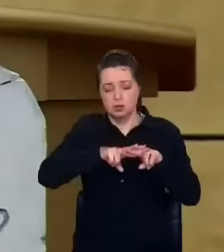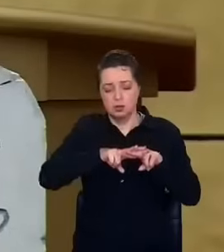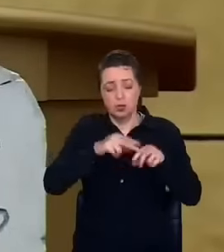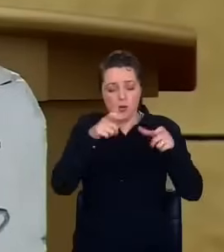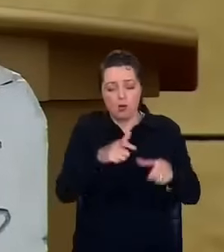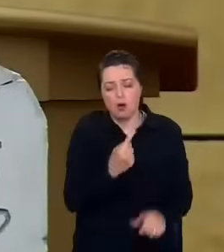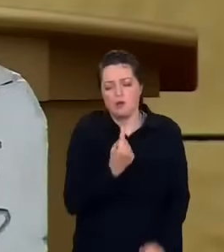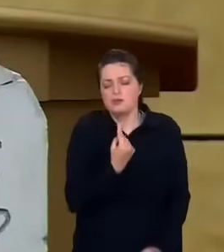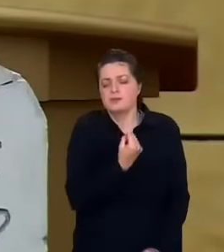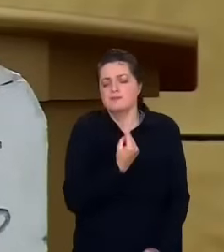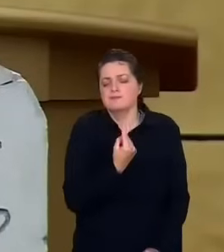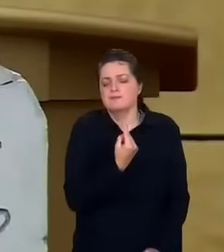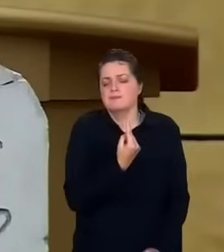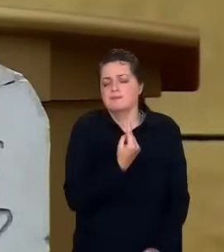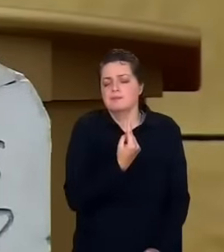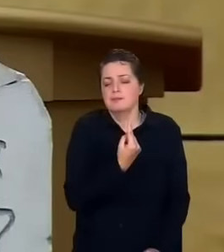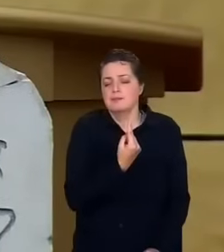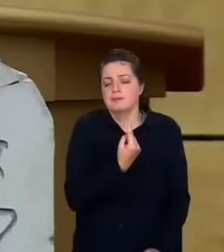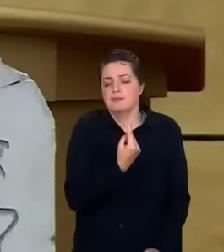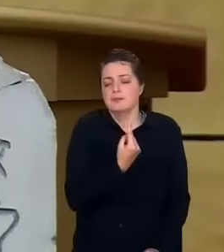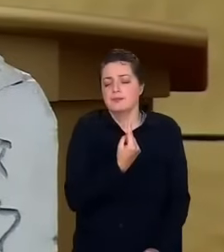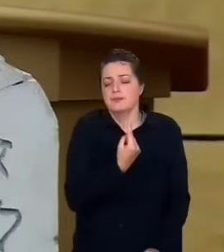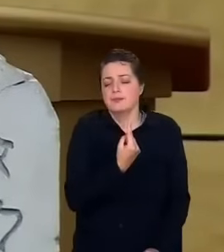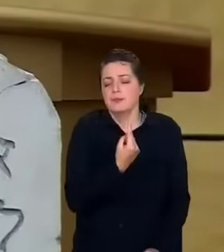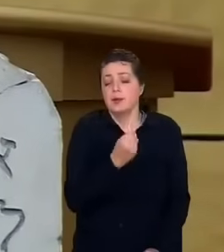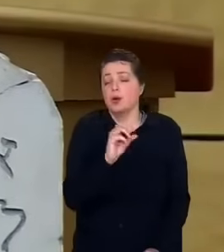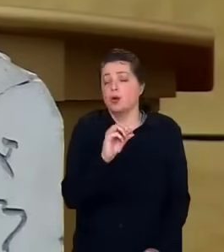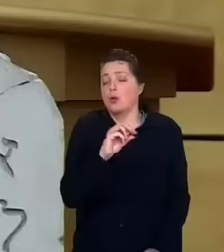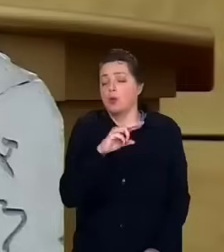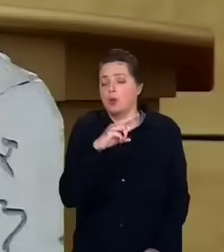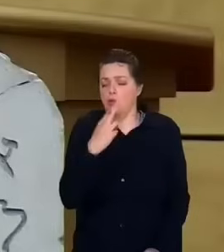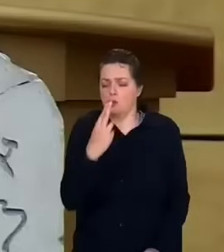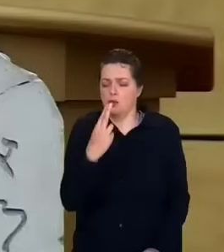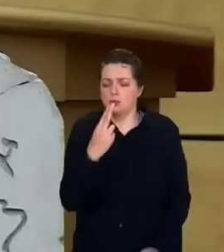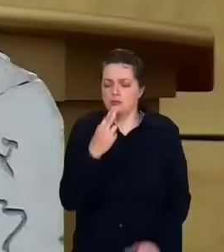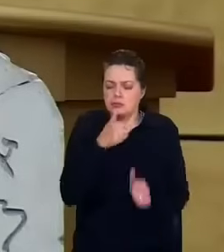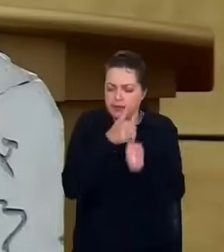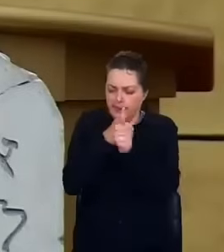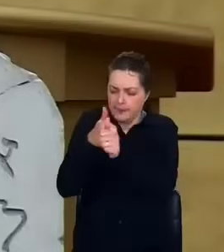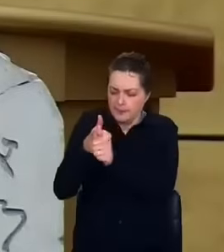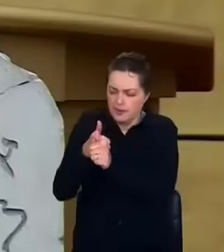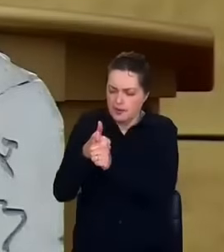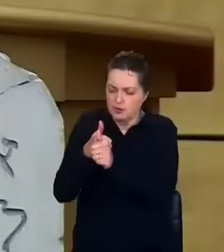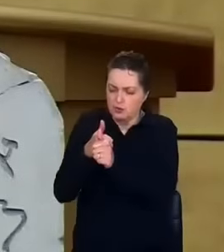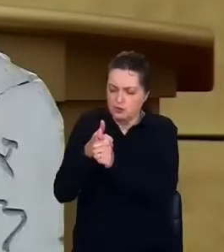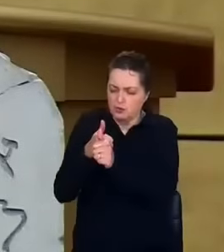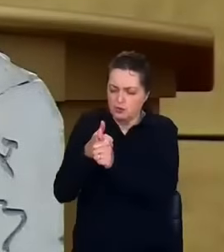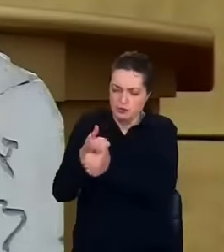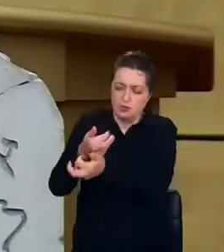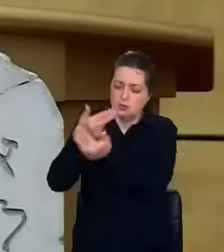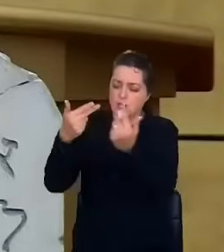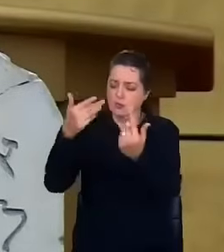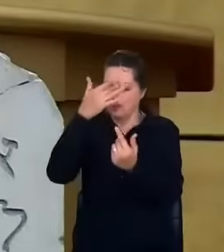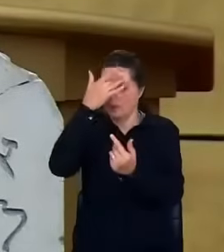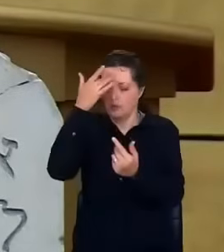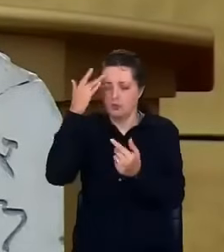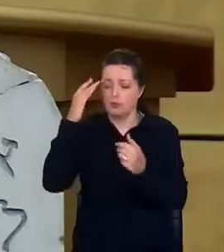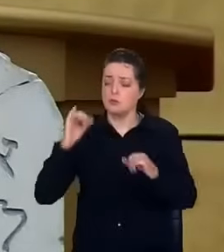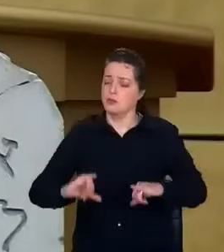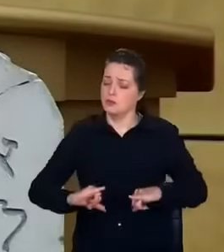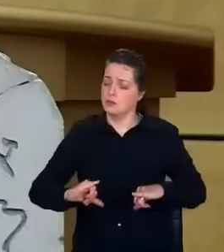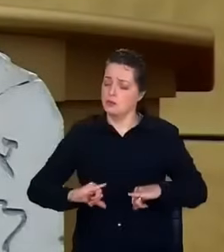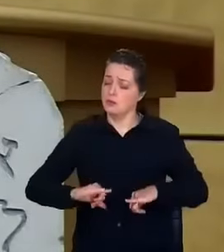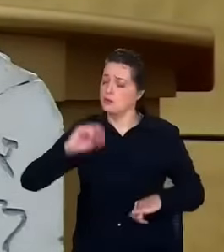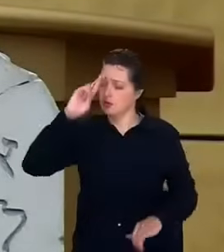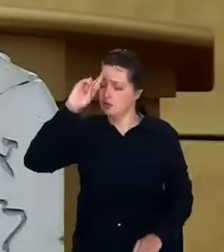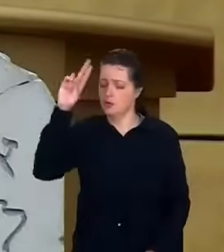ou mesmo em meio a outras pessoas sofridas, o Senhor está vendo